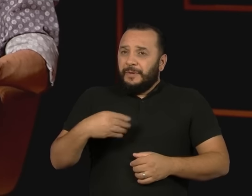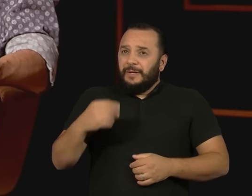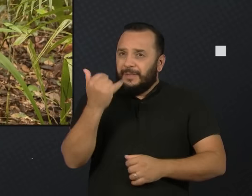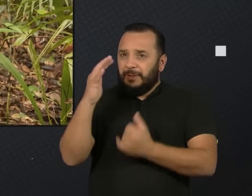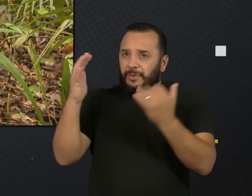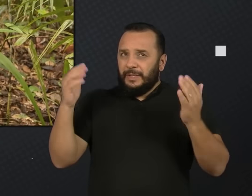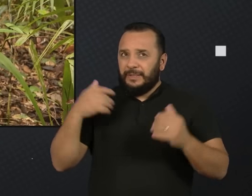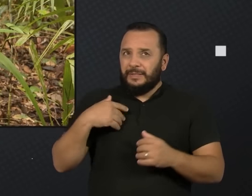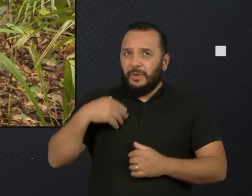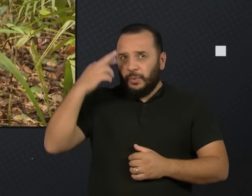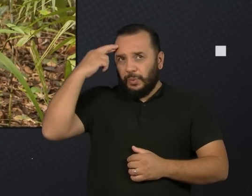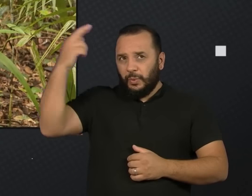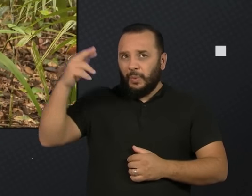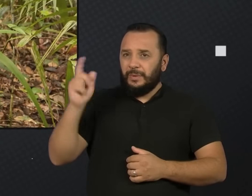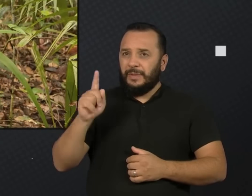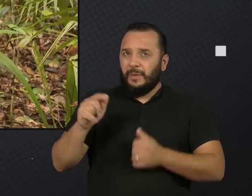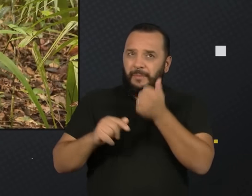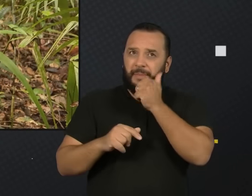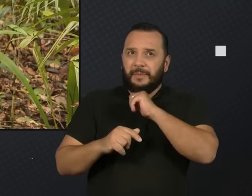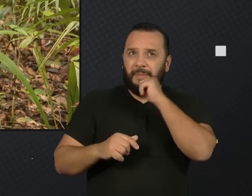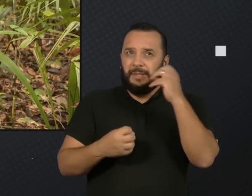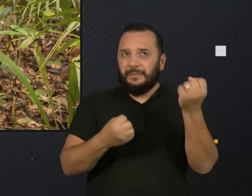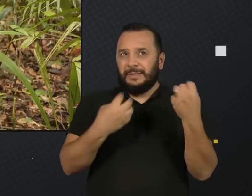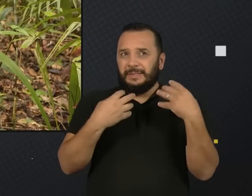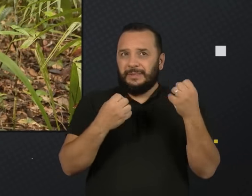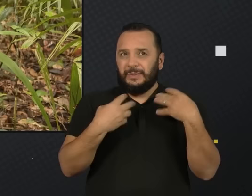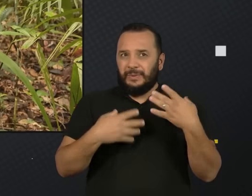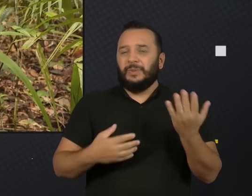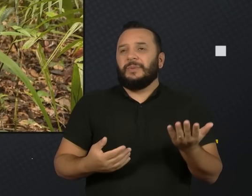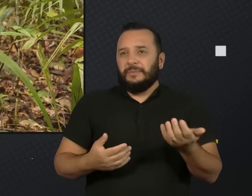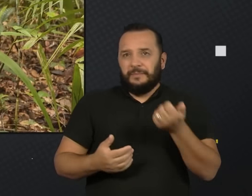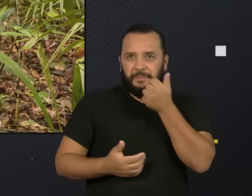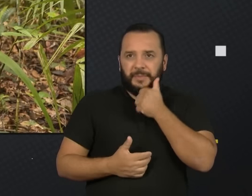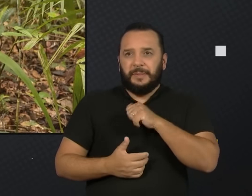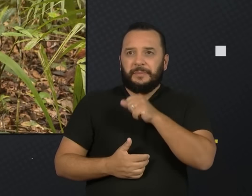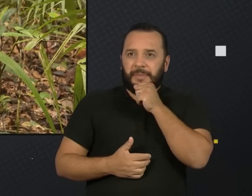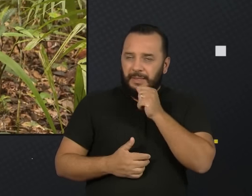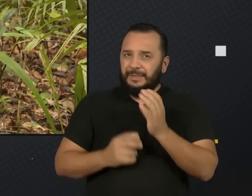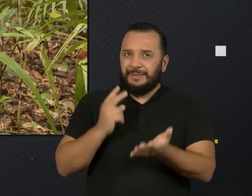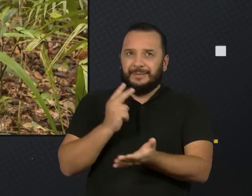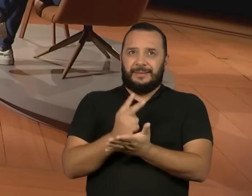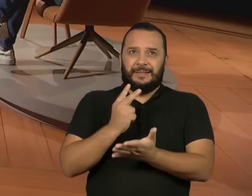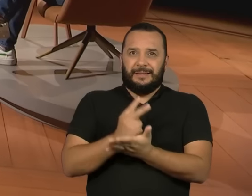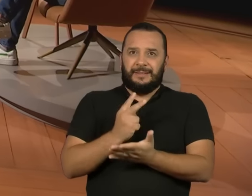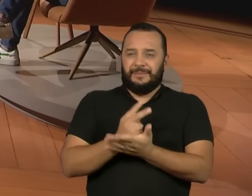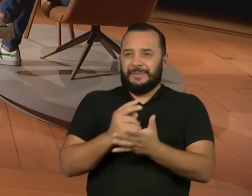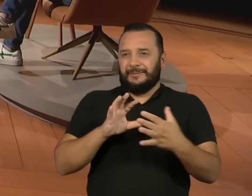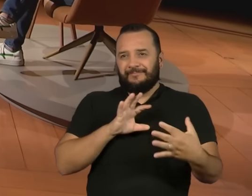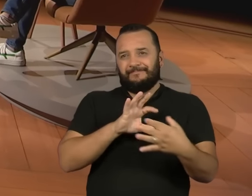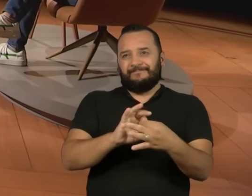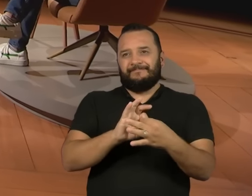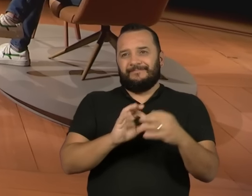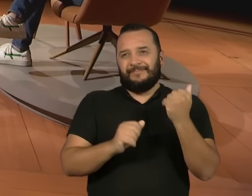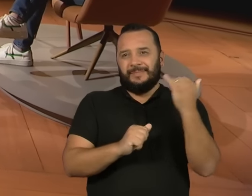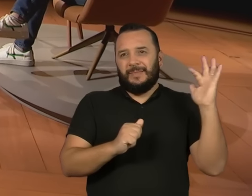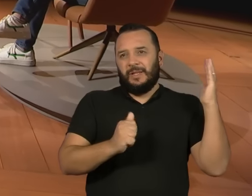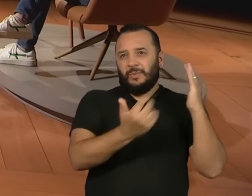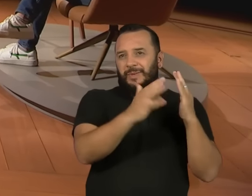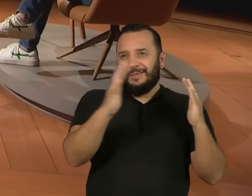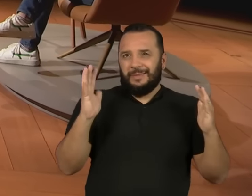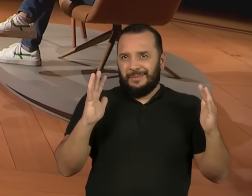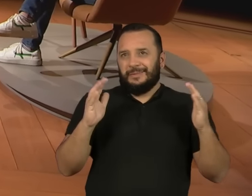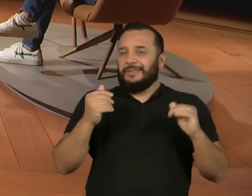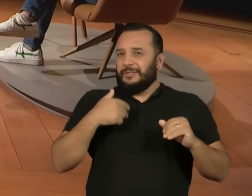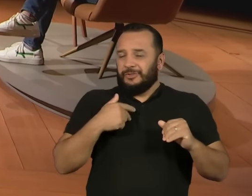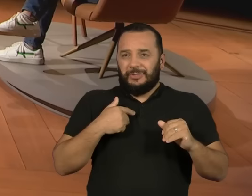dono dela, pela minha mãe. A minha mãe sempre foi essa figura muito ligada na natureza, no